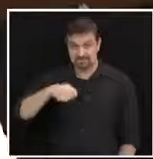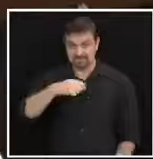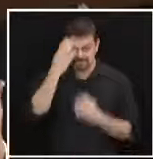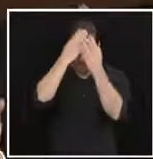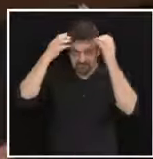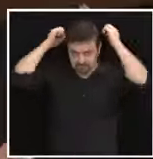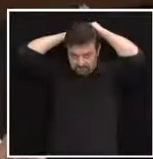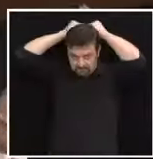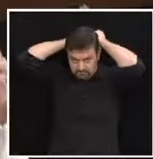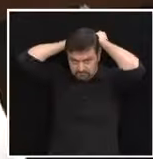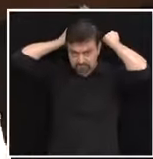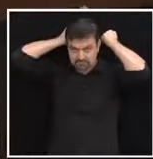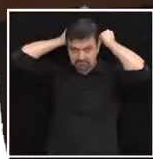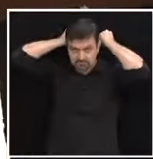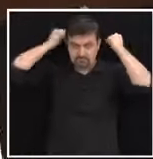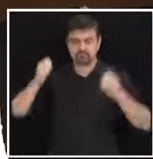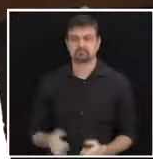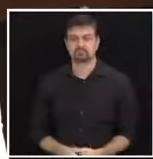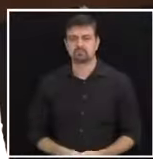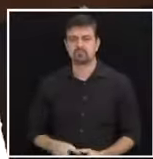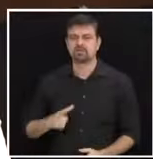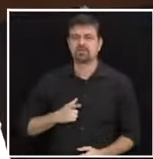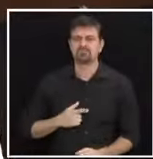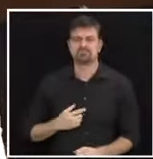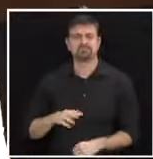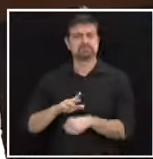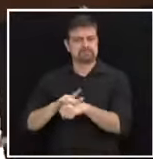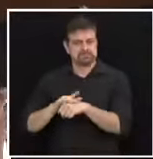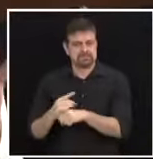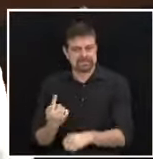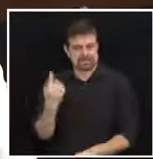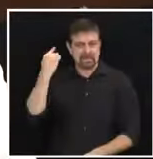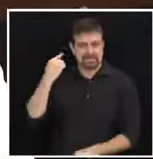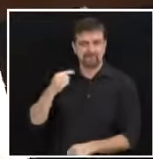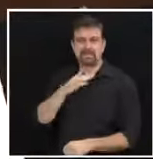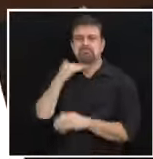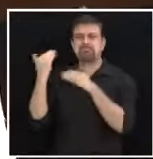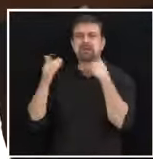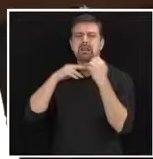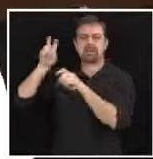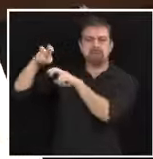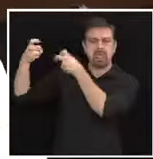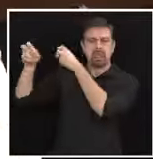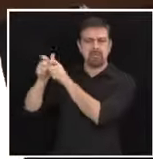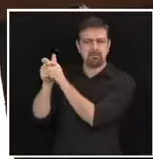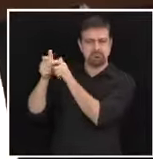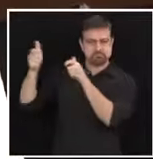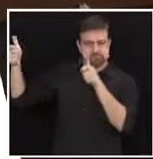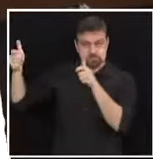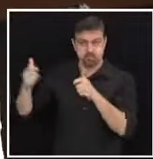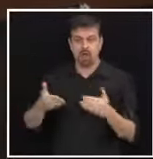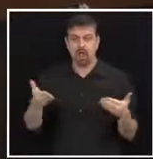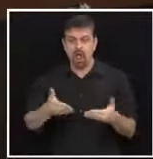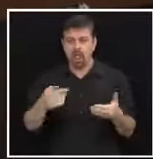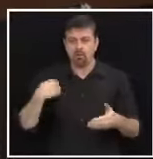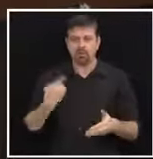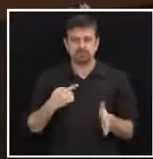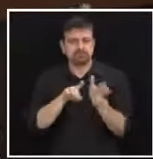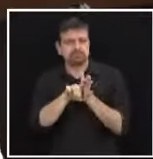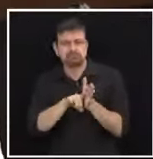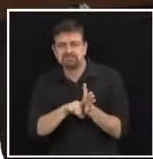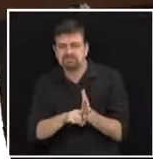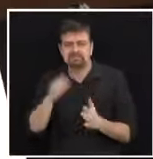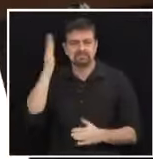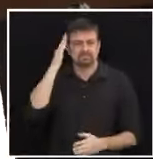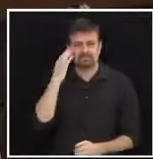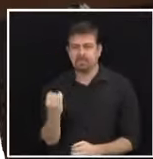arte dele, da música dele. Era uma doença que matava muito naquela época. Como que fica agora? A gente tem algum dado? Como que a gente